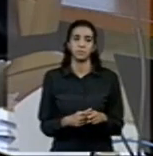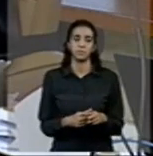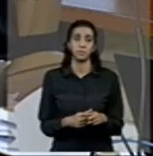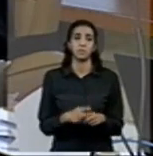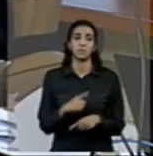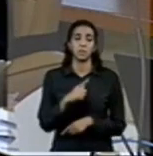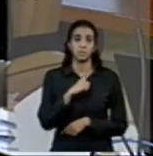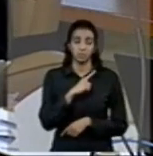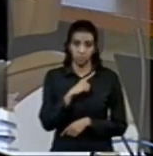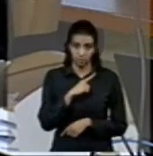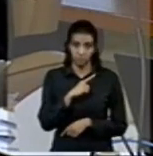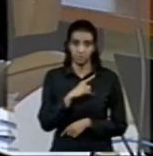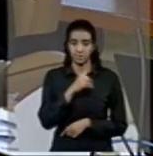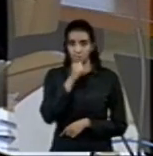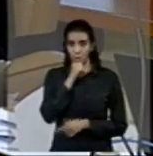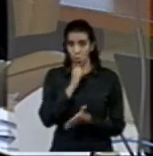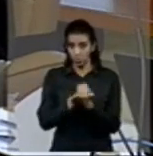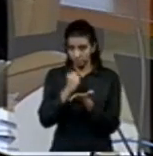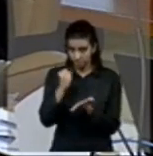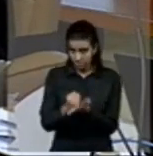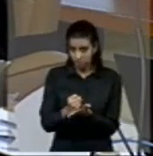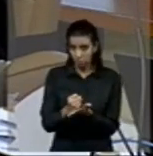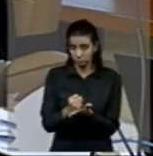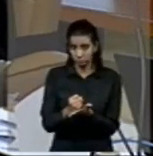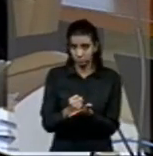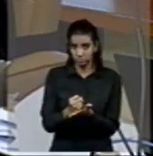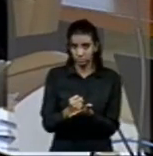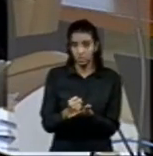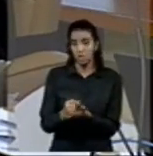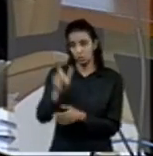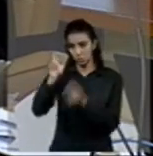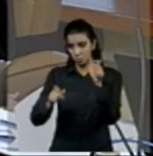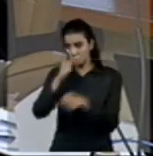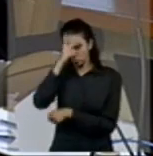à contratação, à incidência, à contratação de mão